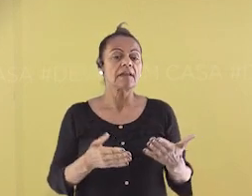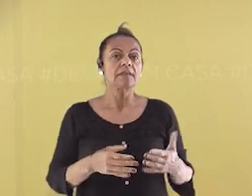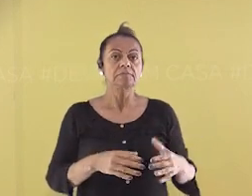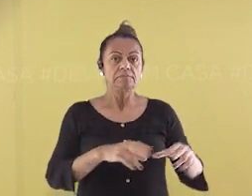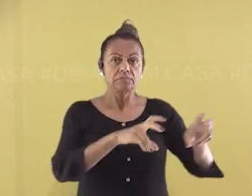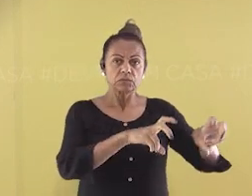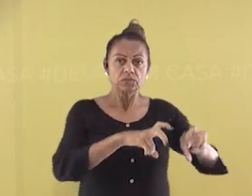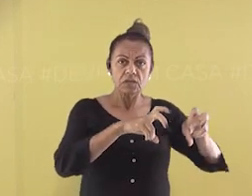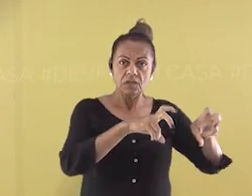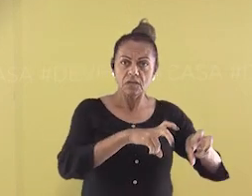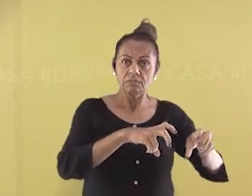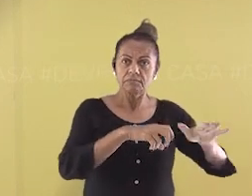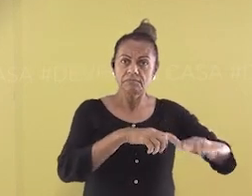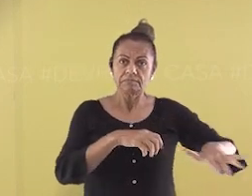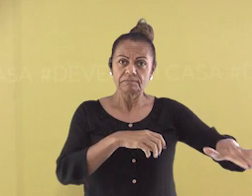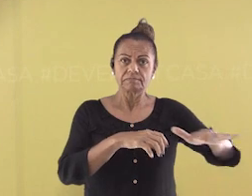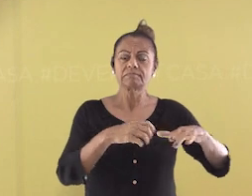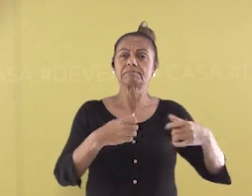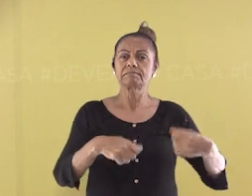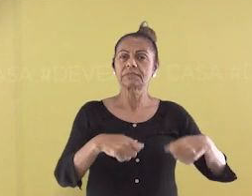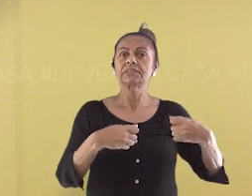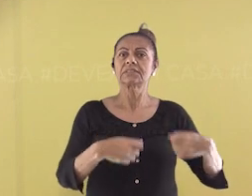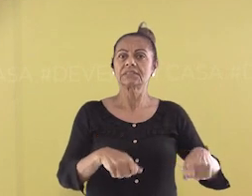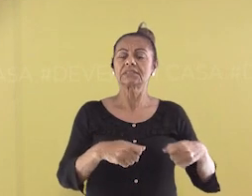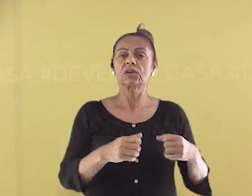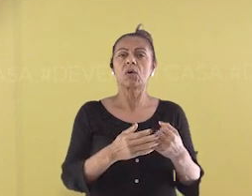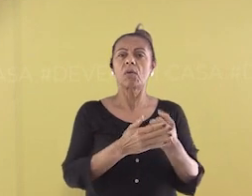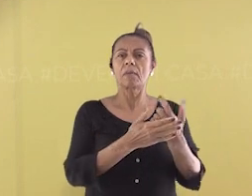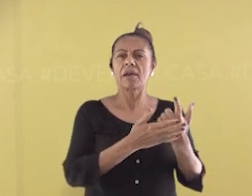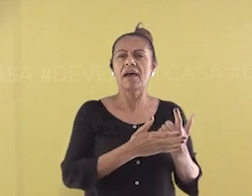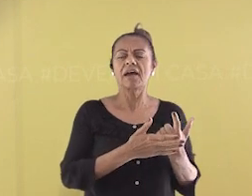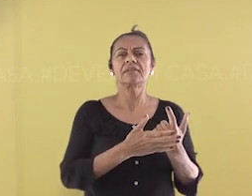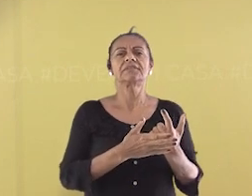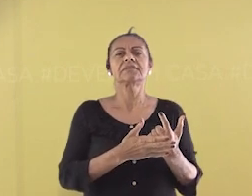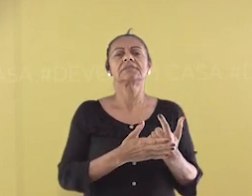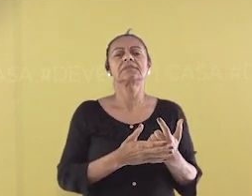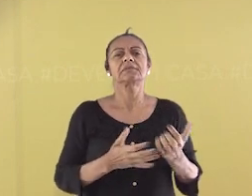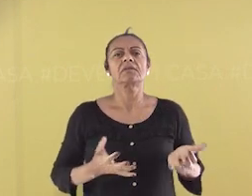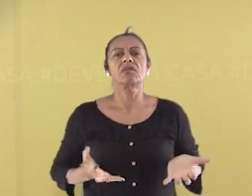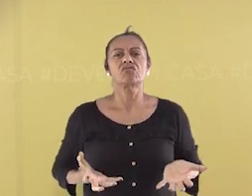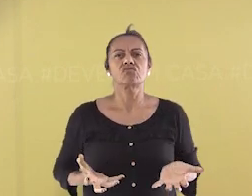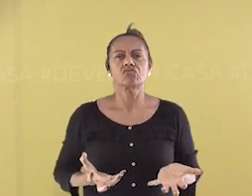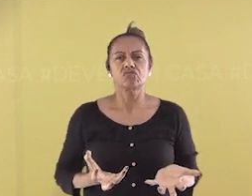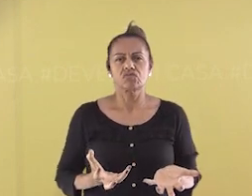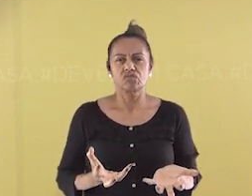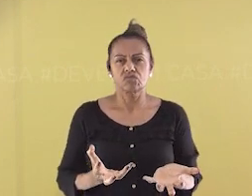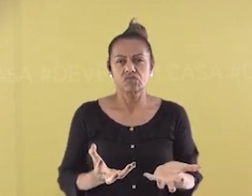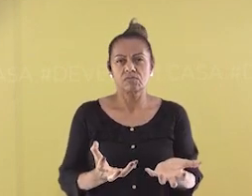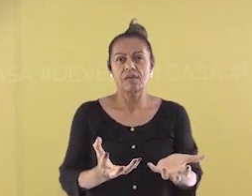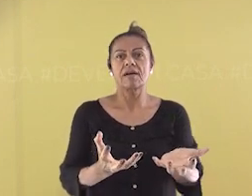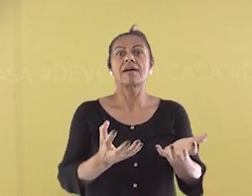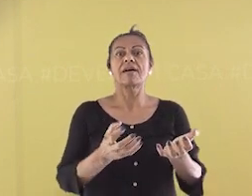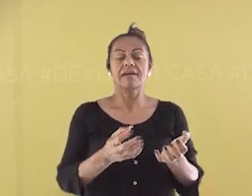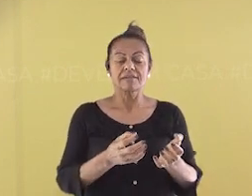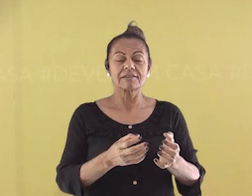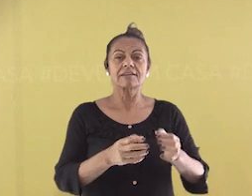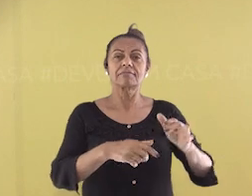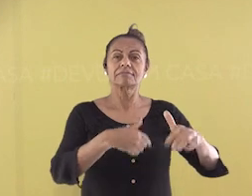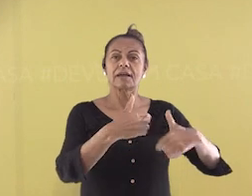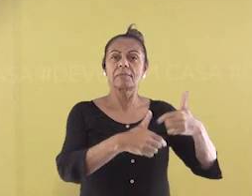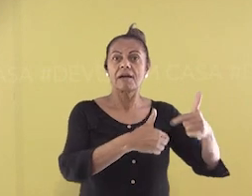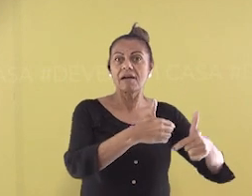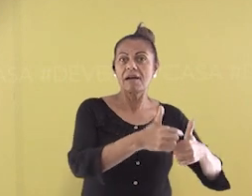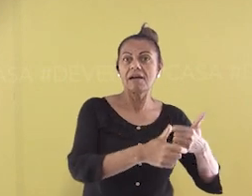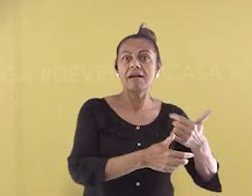máquinas agrícolas, equipamentos modernos usados para controlar as lavouras, e é na cidade